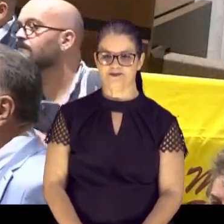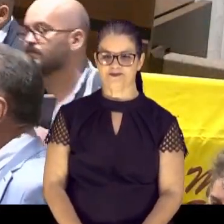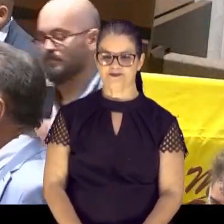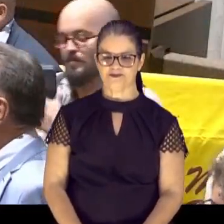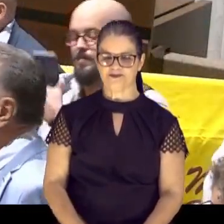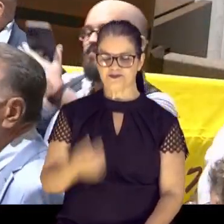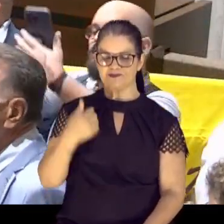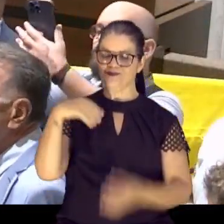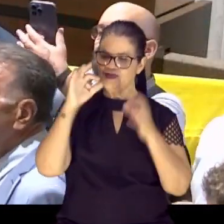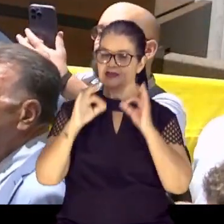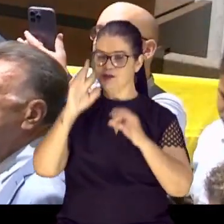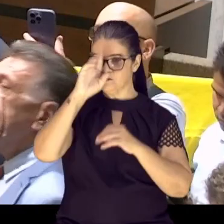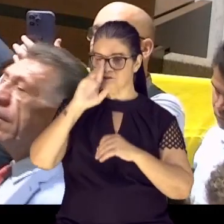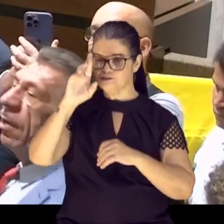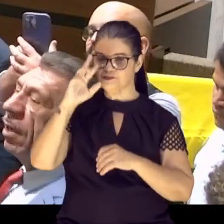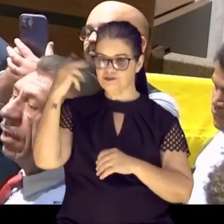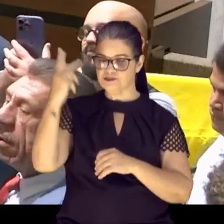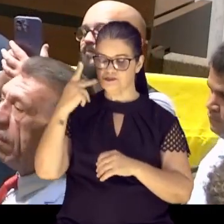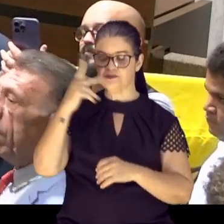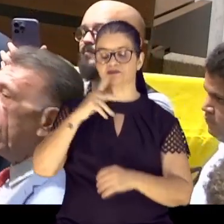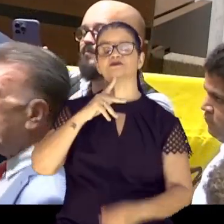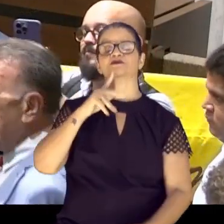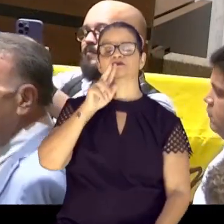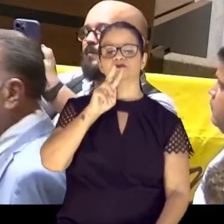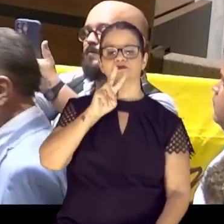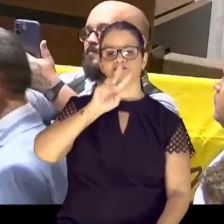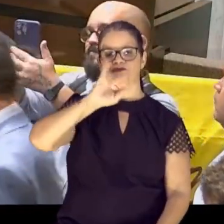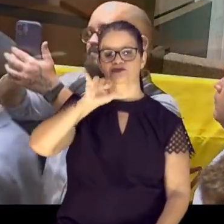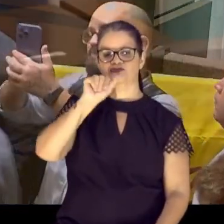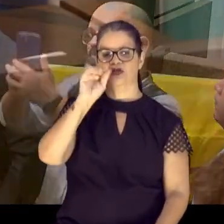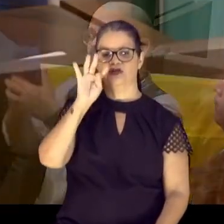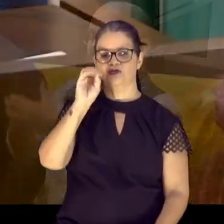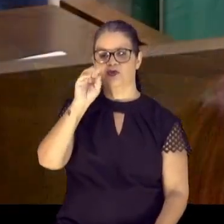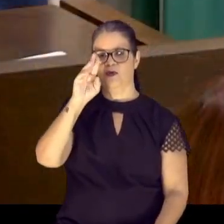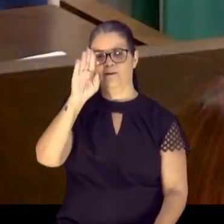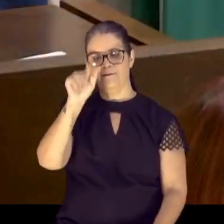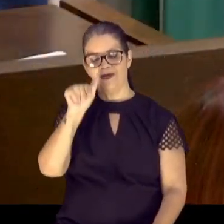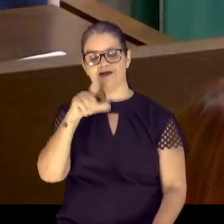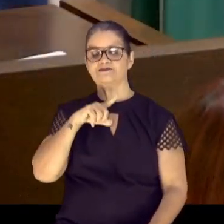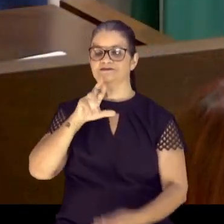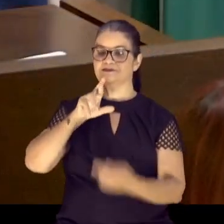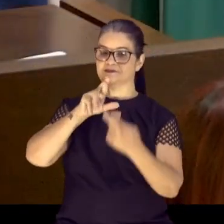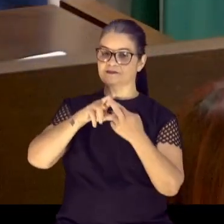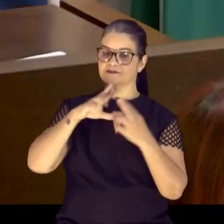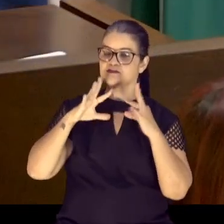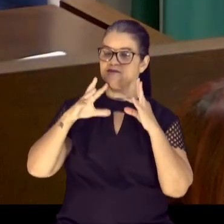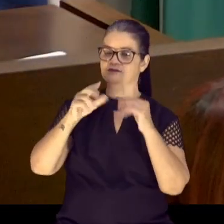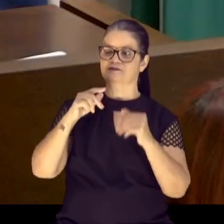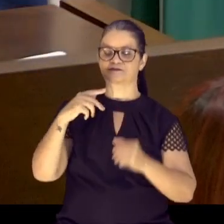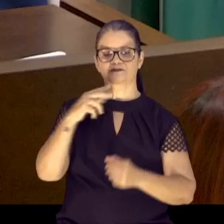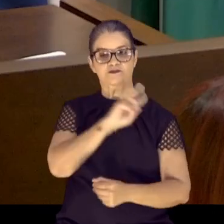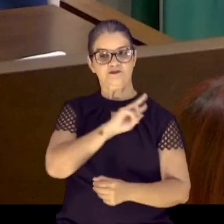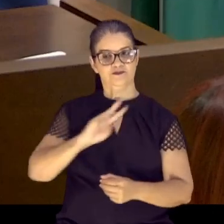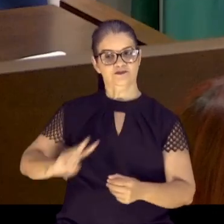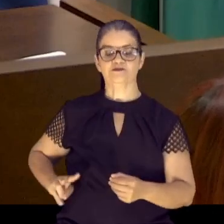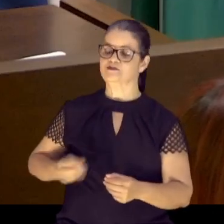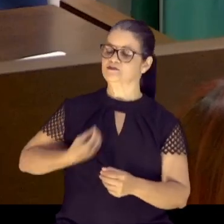Excelentíssimo senhor vereador Romerinho Jatobá, representa todos os vereadores presentes. Convidamos